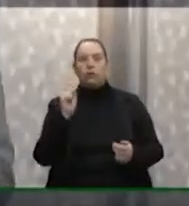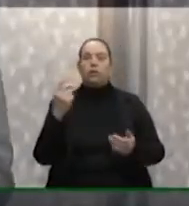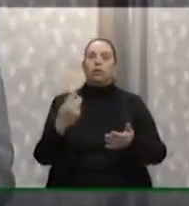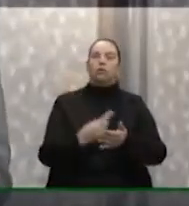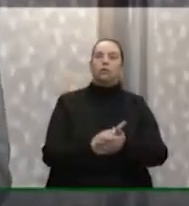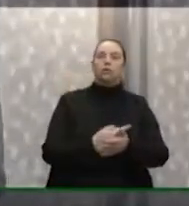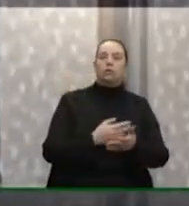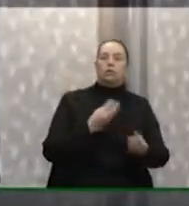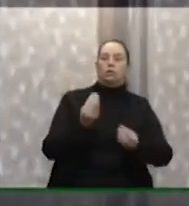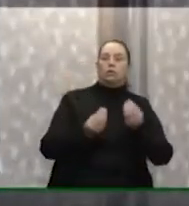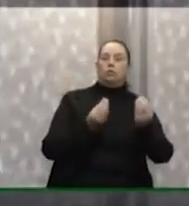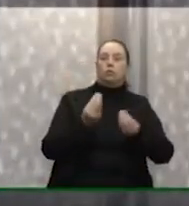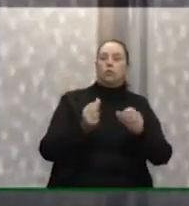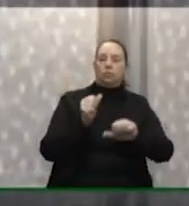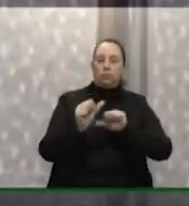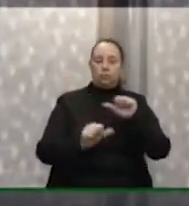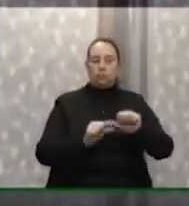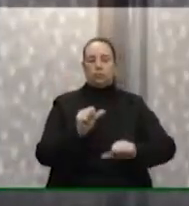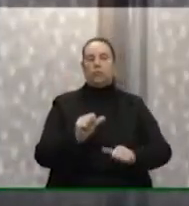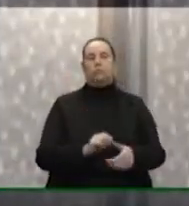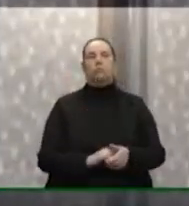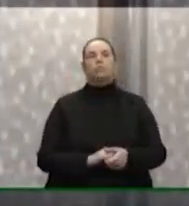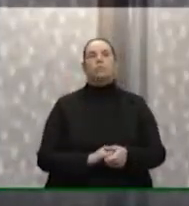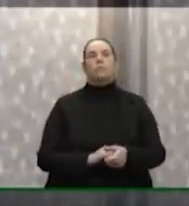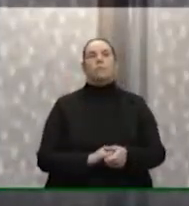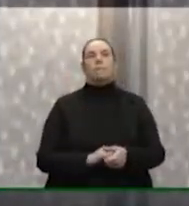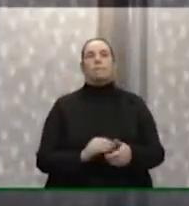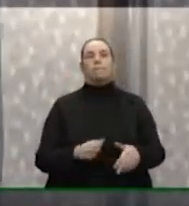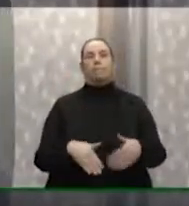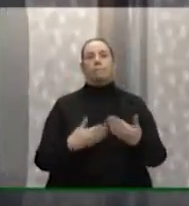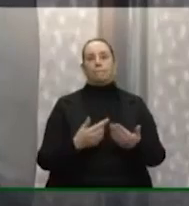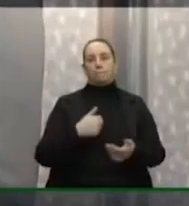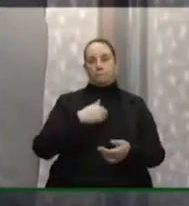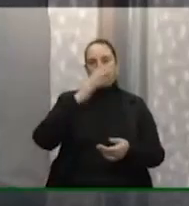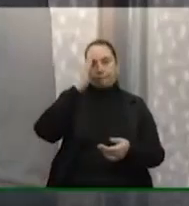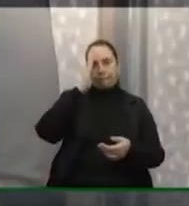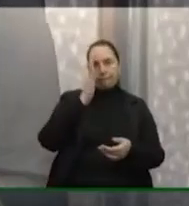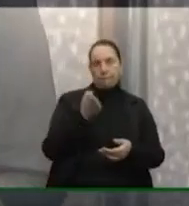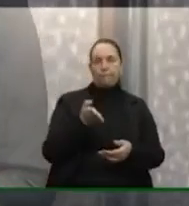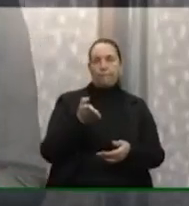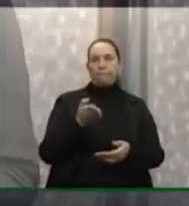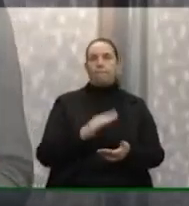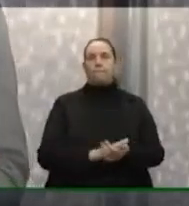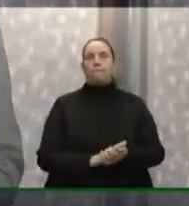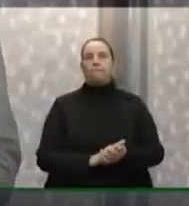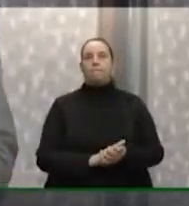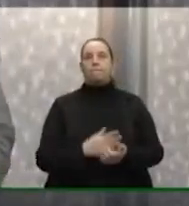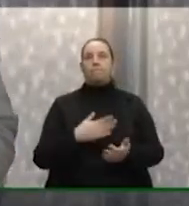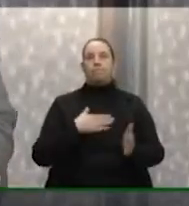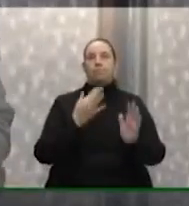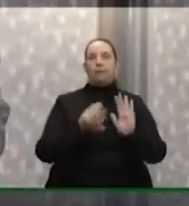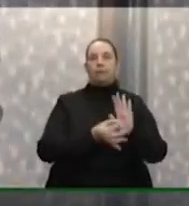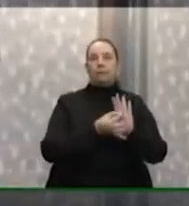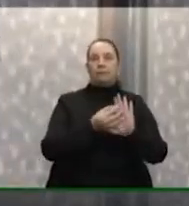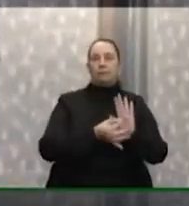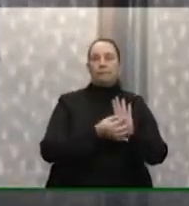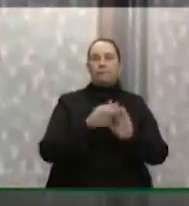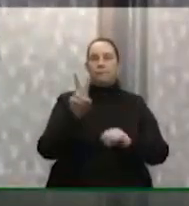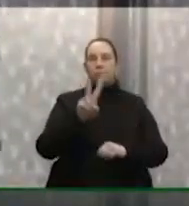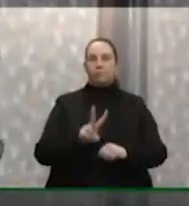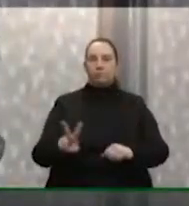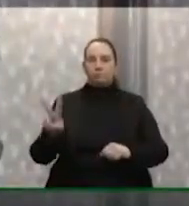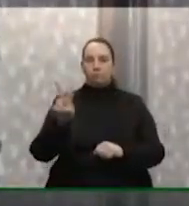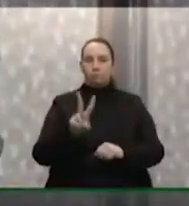precisamos alterar e eu vim agora diretamente de uma manifestação em Viamão eh em